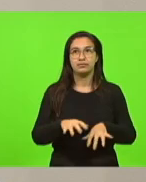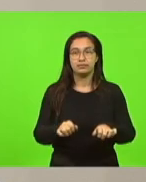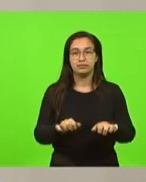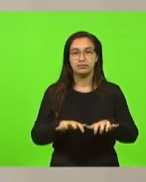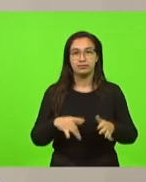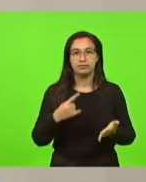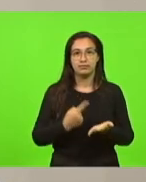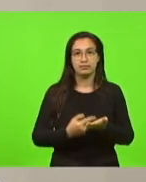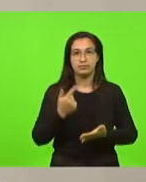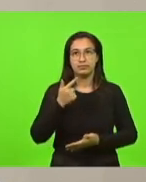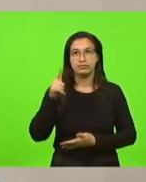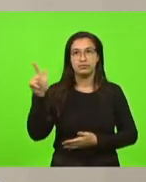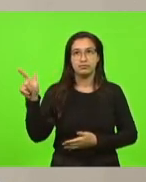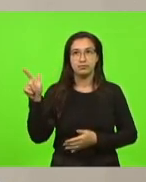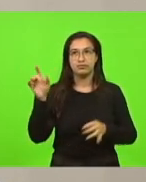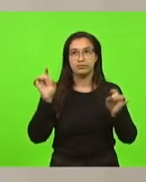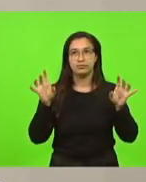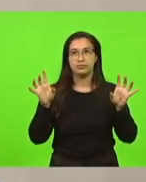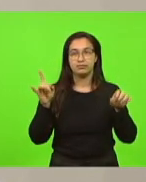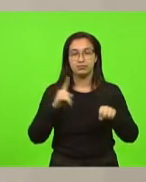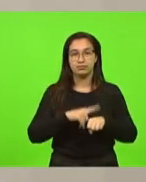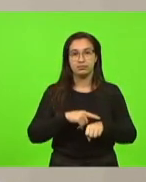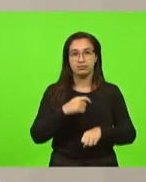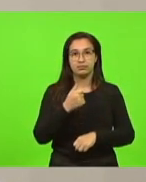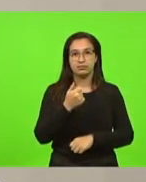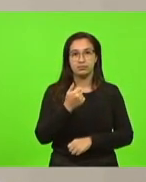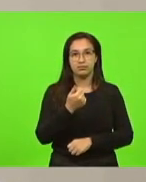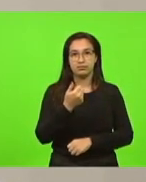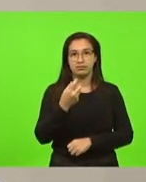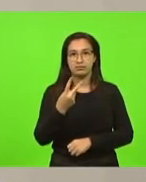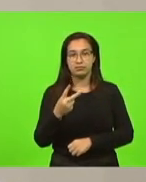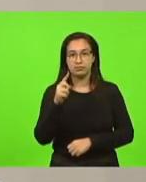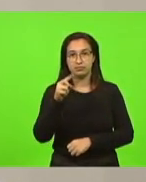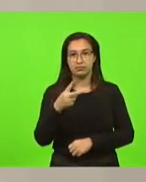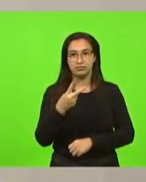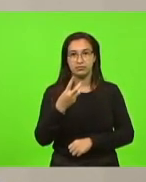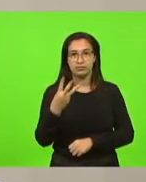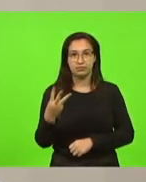outra sessão extraordinária para as 12 horas e 23 minutos. Está encerrada a presente sessão.